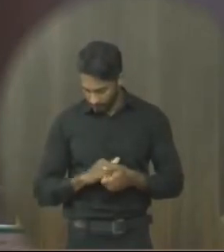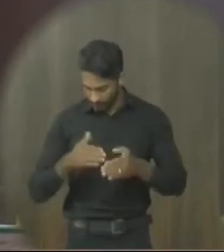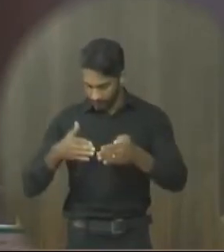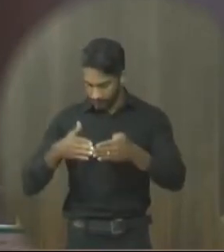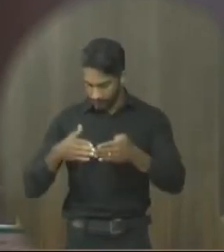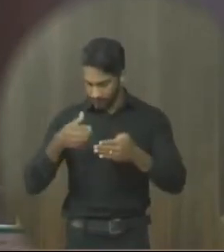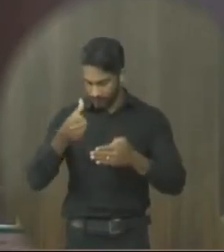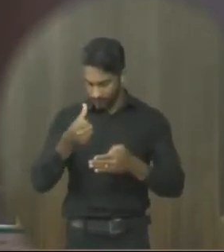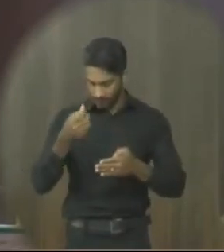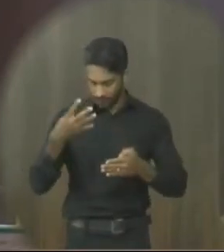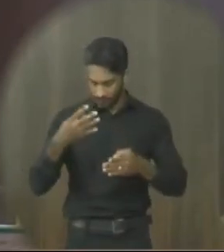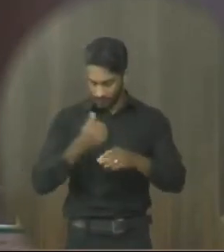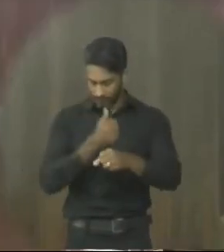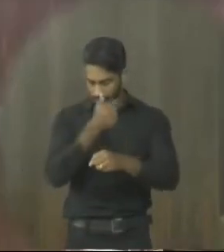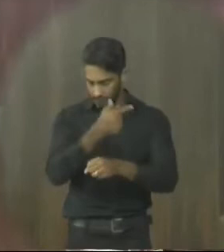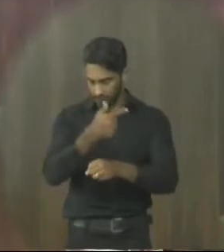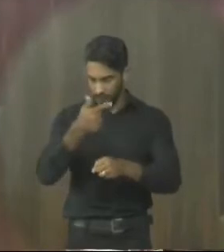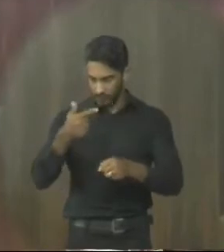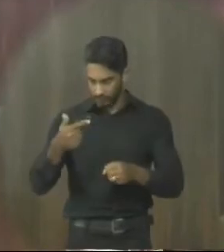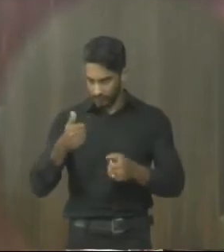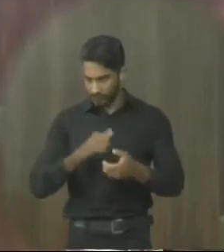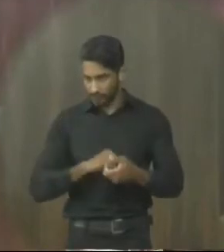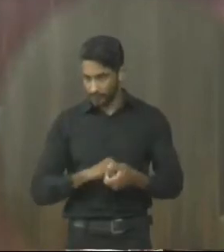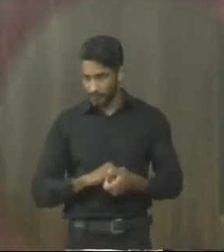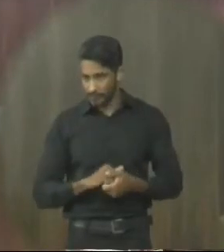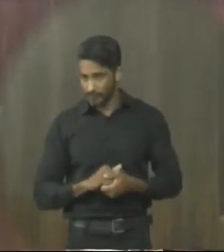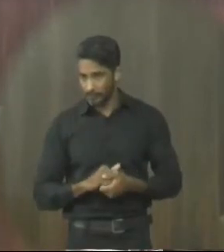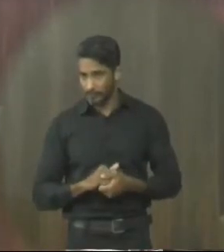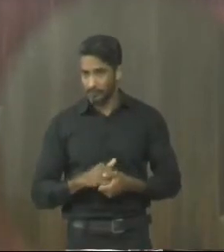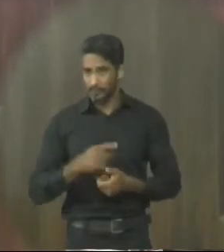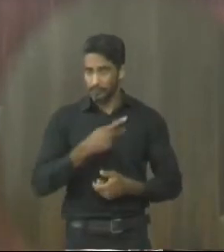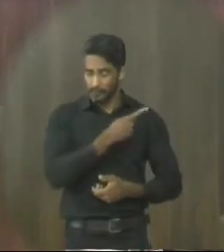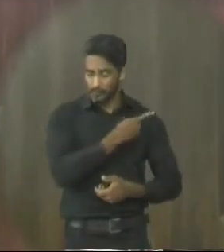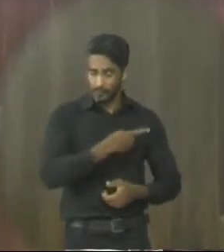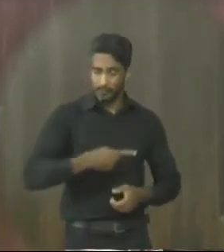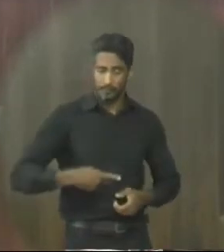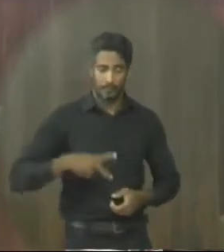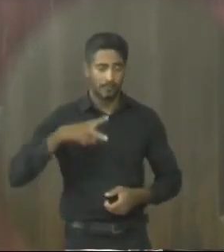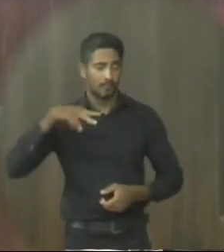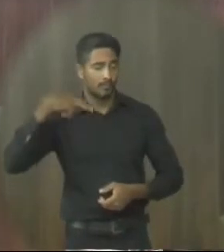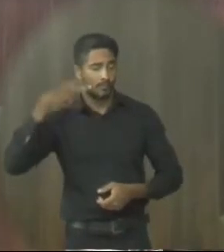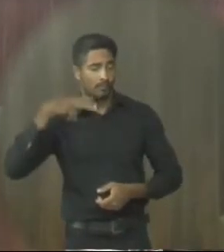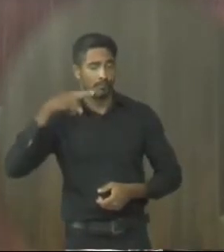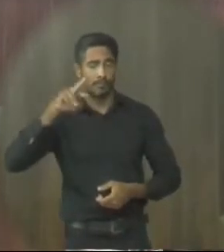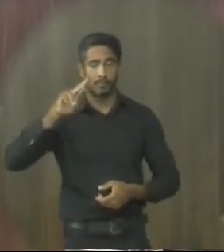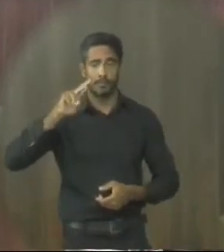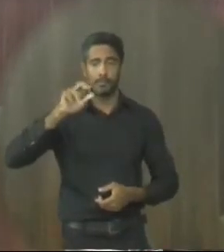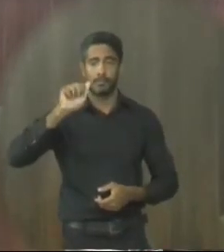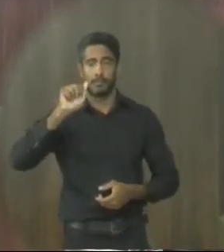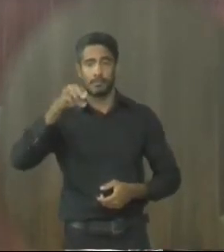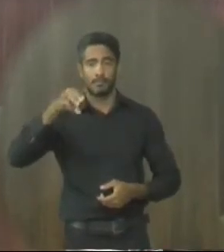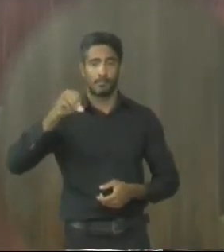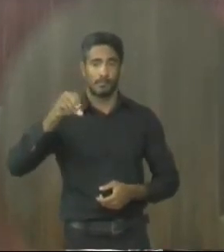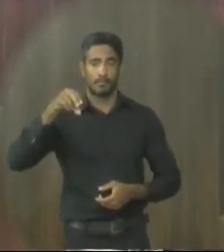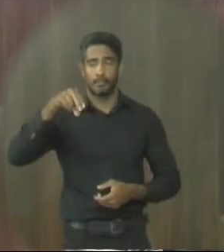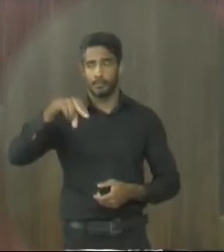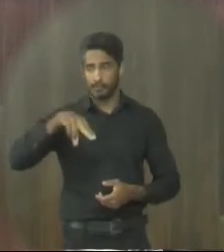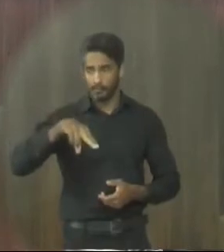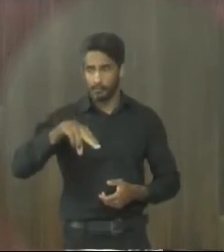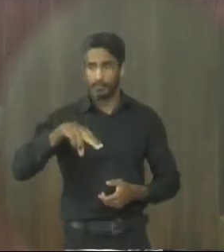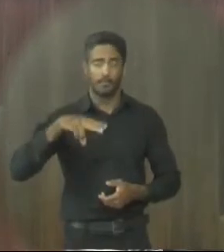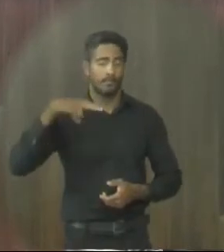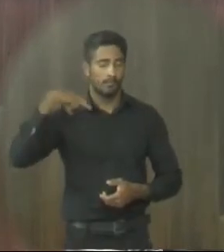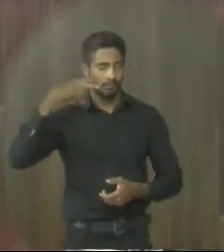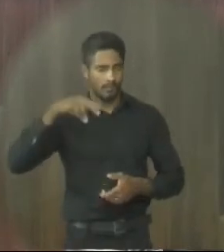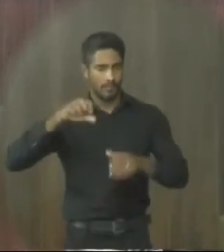Requerimento 064-2022, ao excelentíssimo senhor Ramon Alessandro Araújo, presidente da Câmara Municipal de Janaúba. O